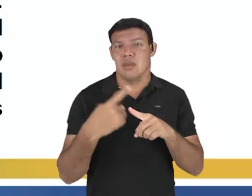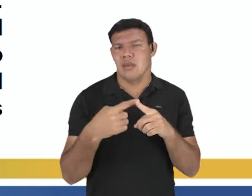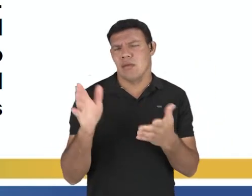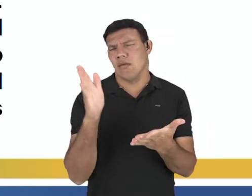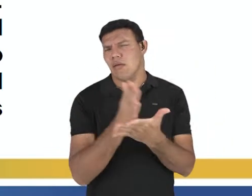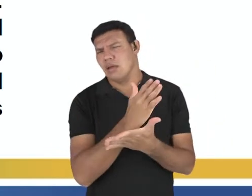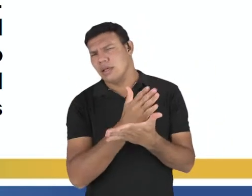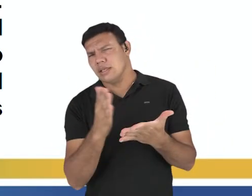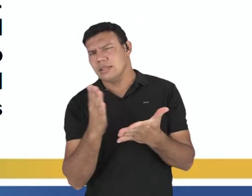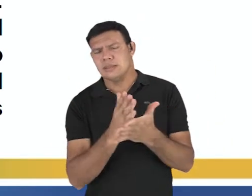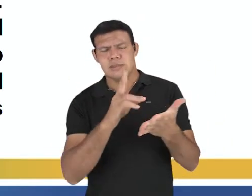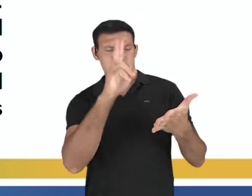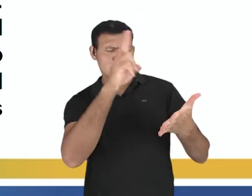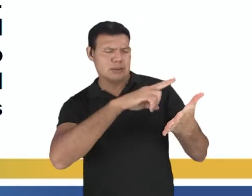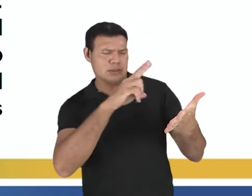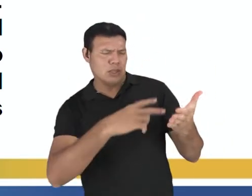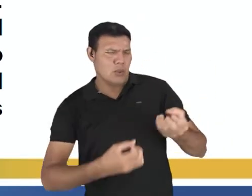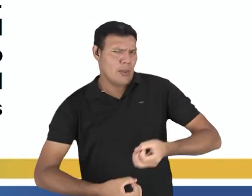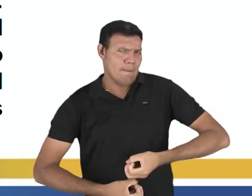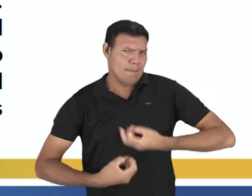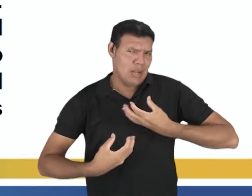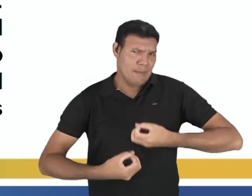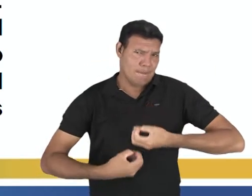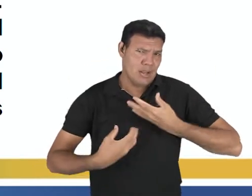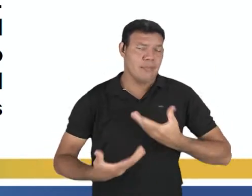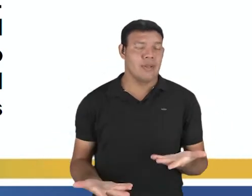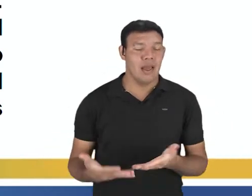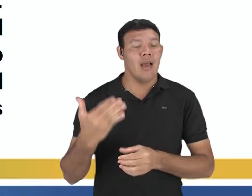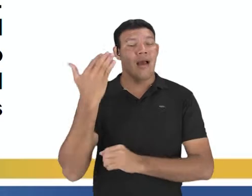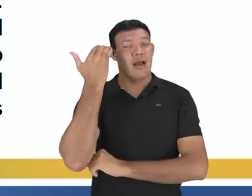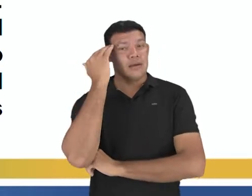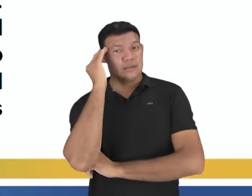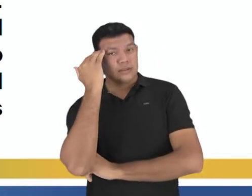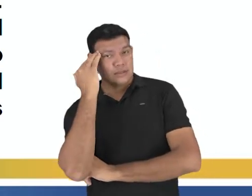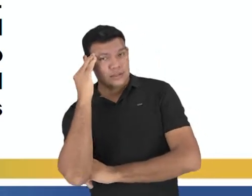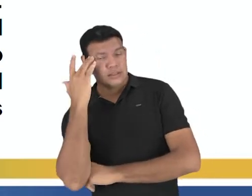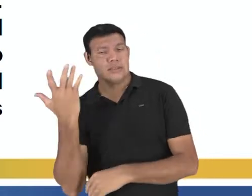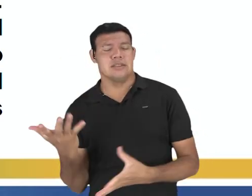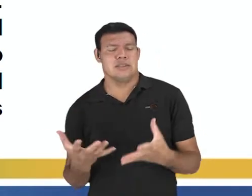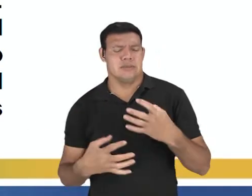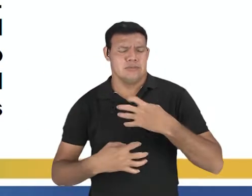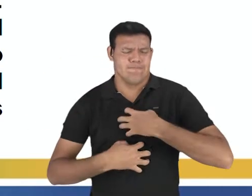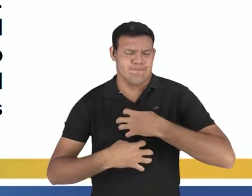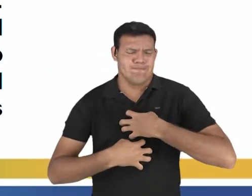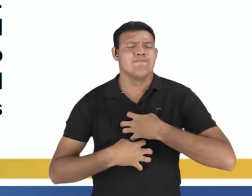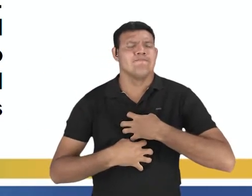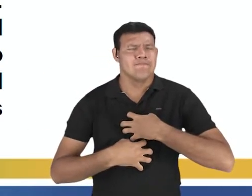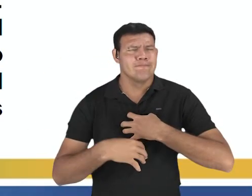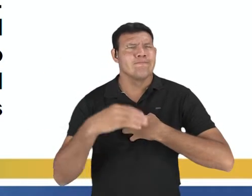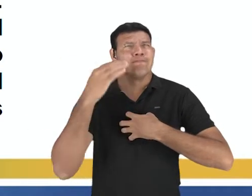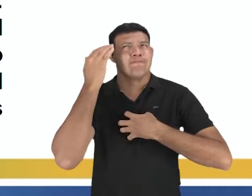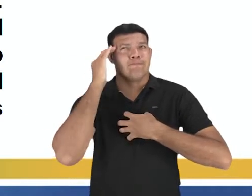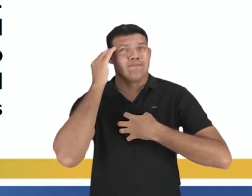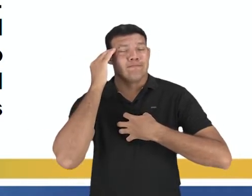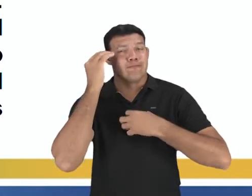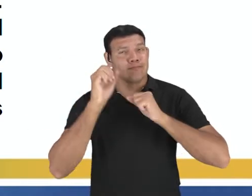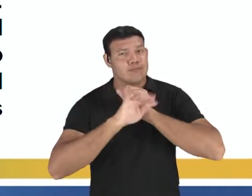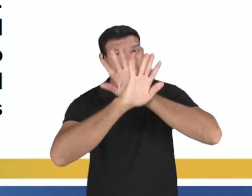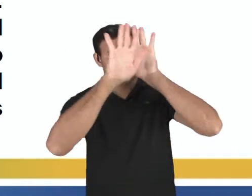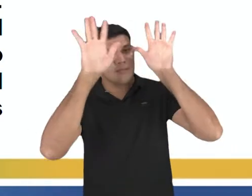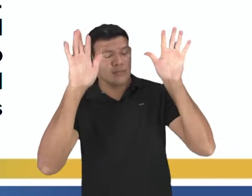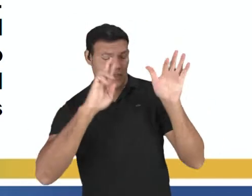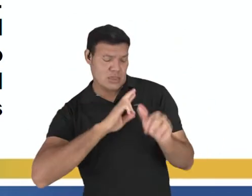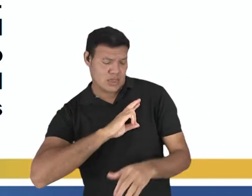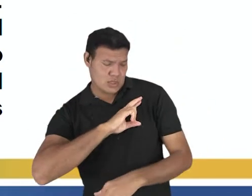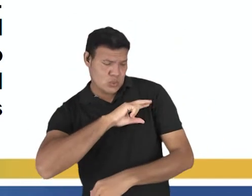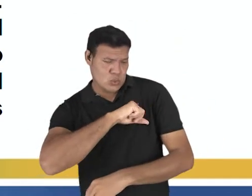alguns, ler um poema pode ser uma maneira de entender os próprios sentimentos, mas para outros, um romance pode